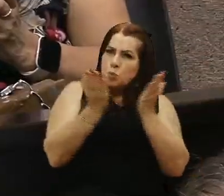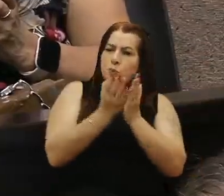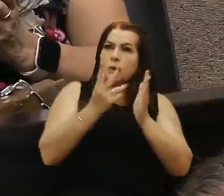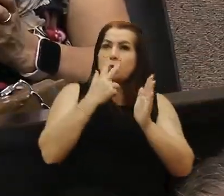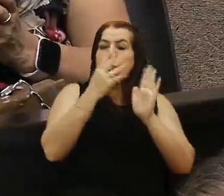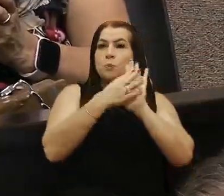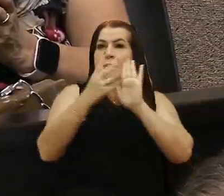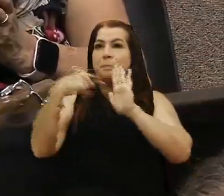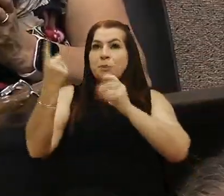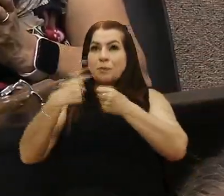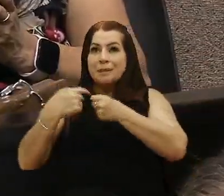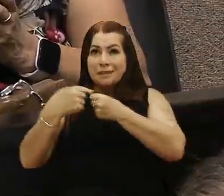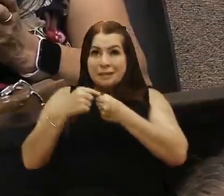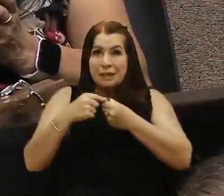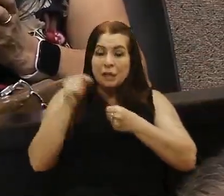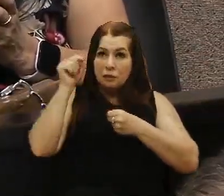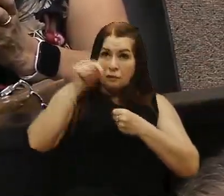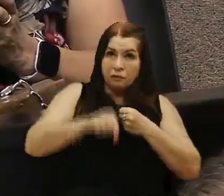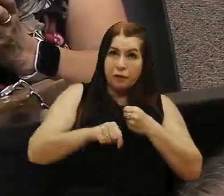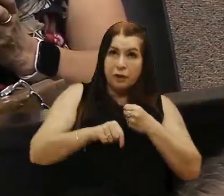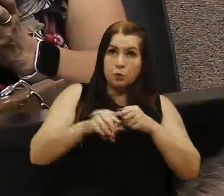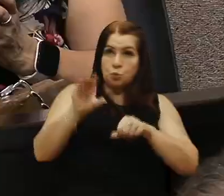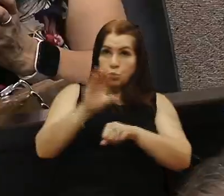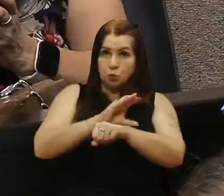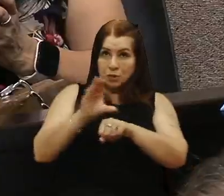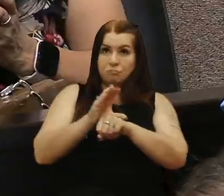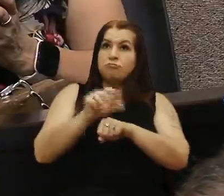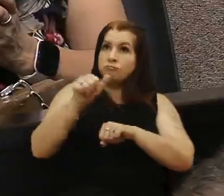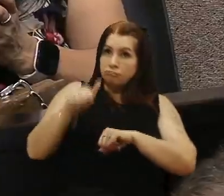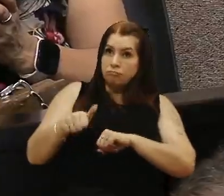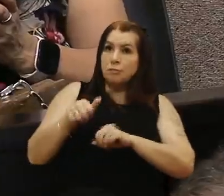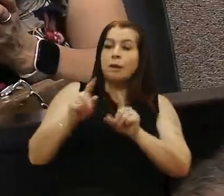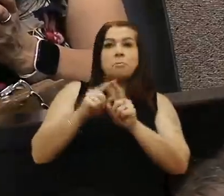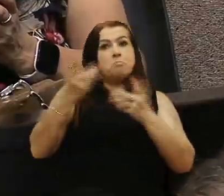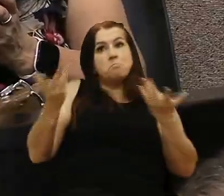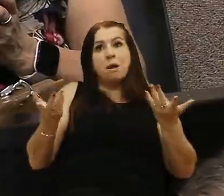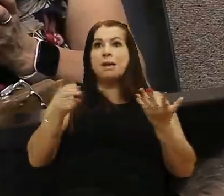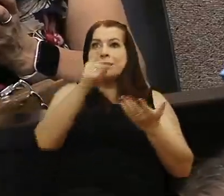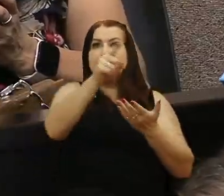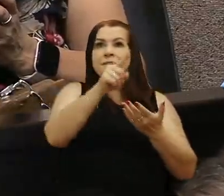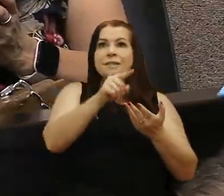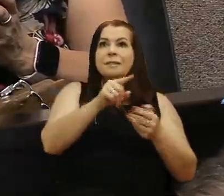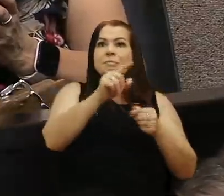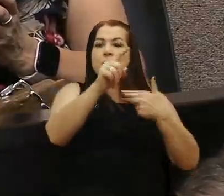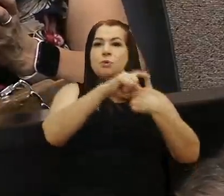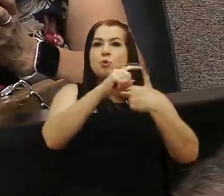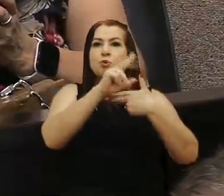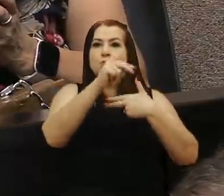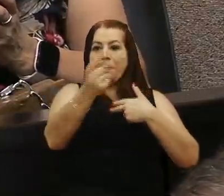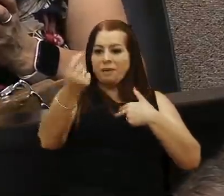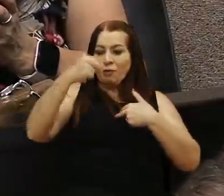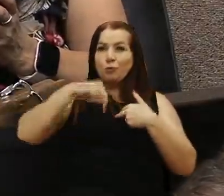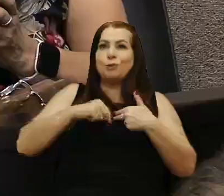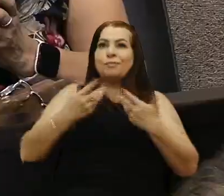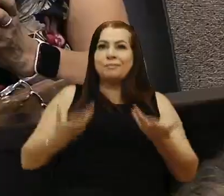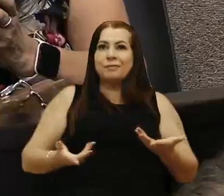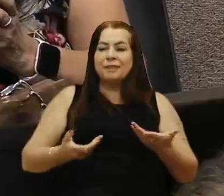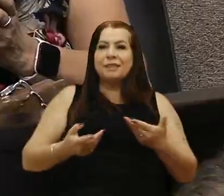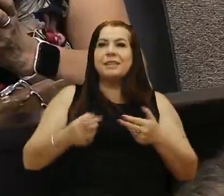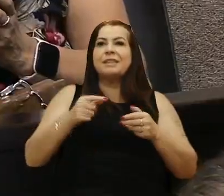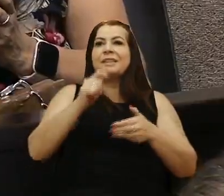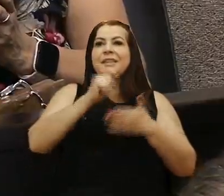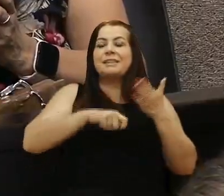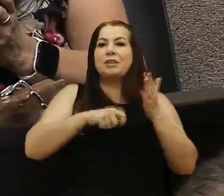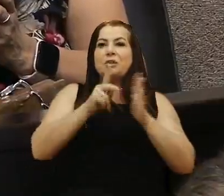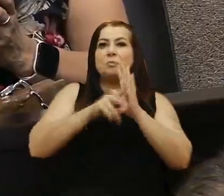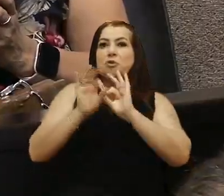exemplos em outra cidade, veio constitucionalidade, porém, baixou para o Executivo e nunca mais apareceu. E agora o Executivo protocola